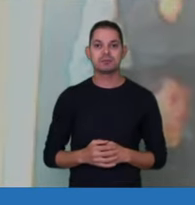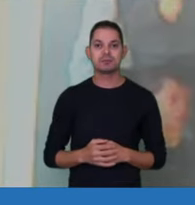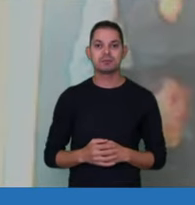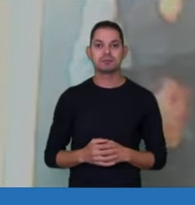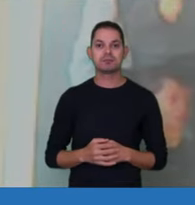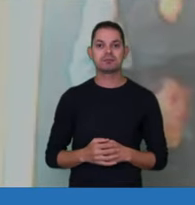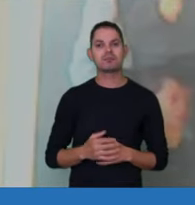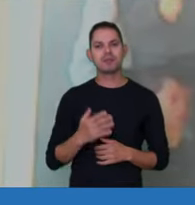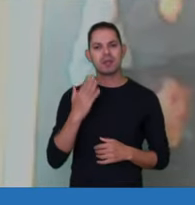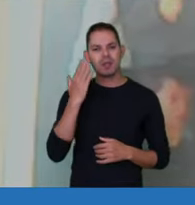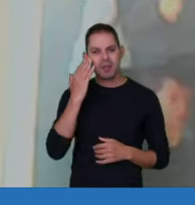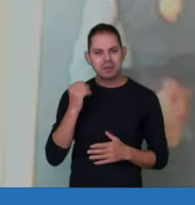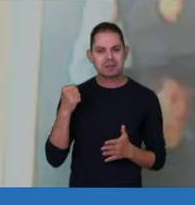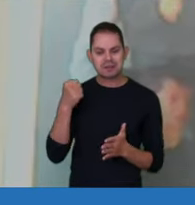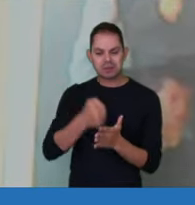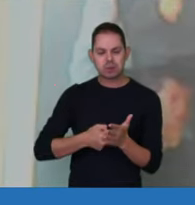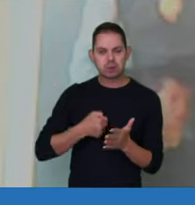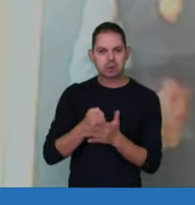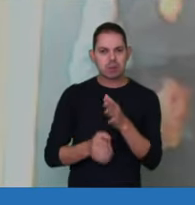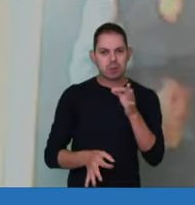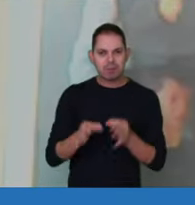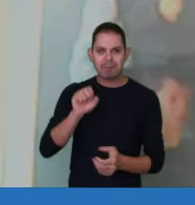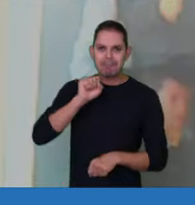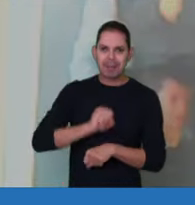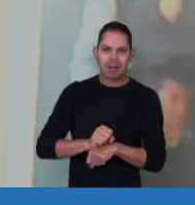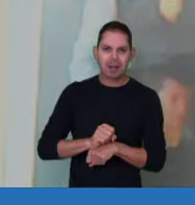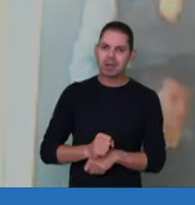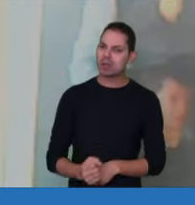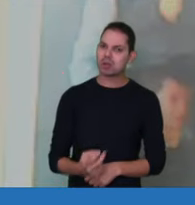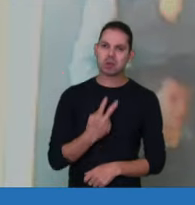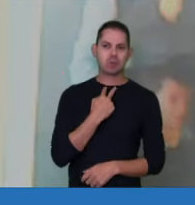eu sei que a luta por justiça não pode parar, que